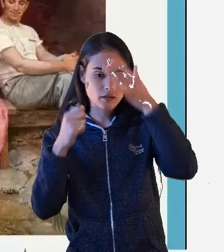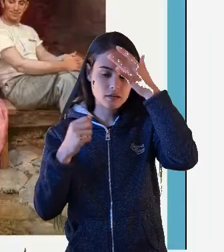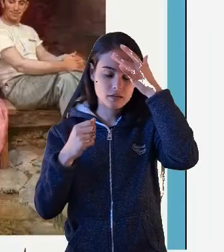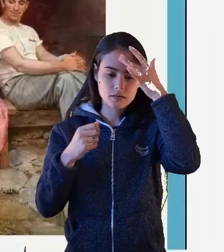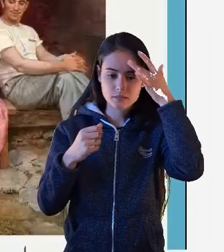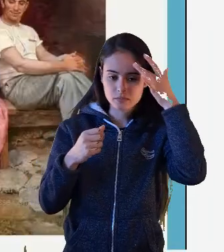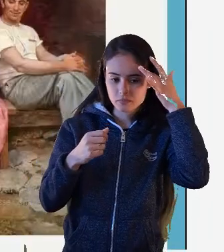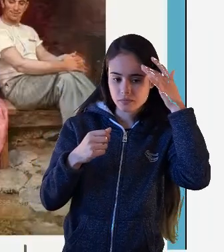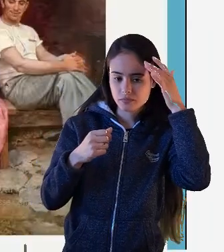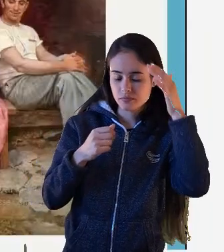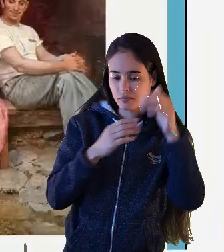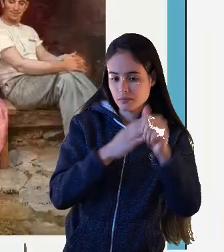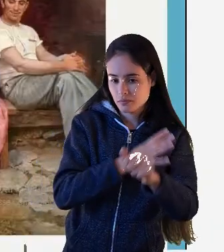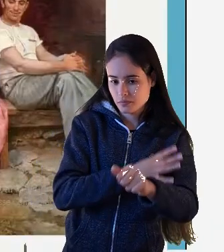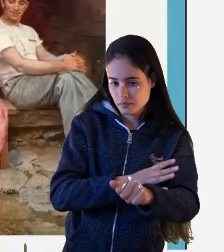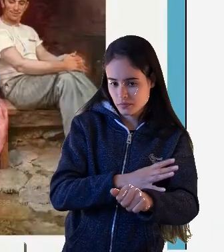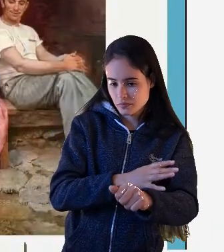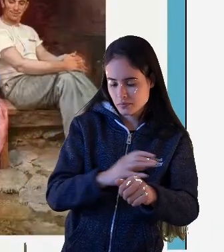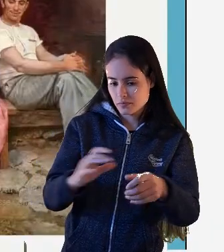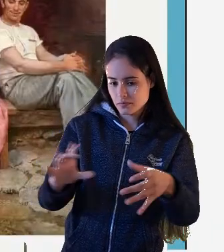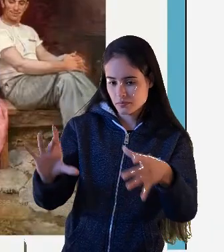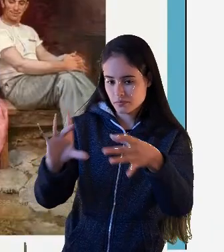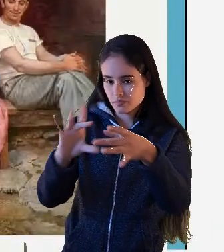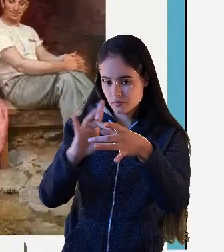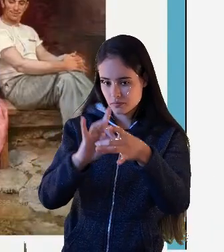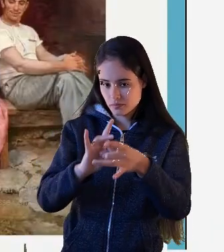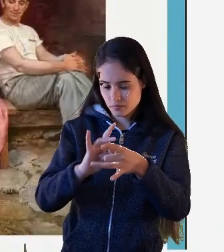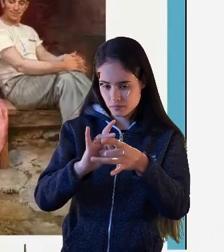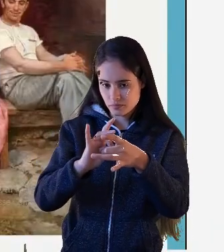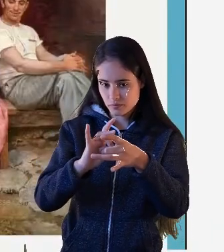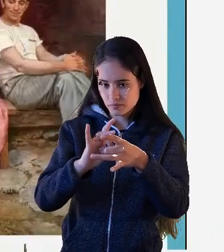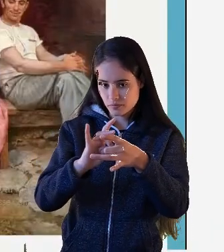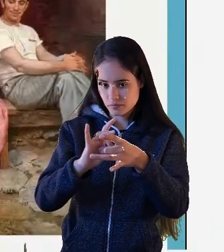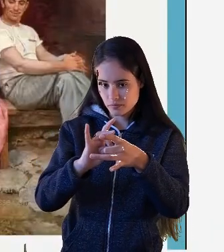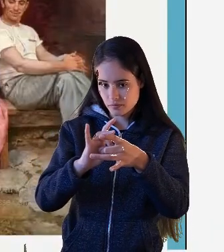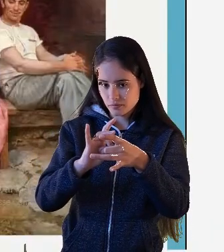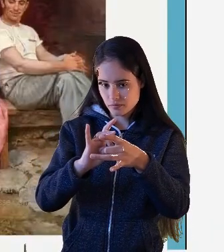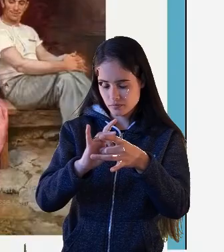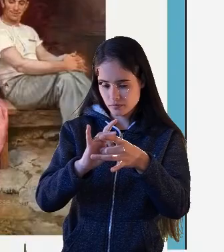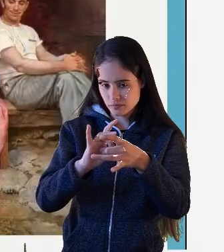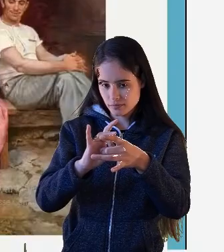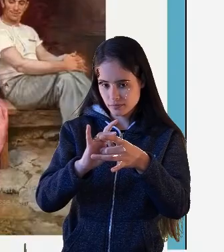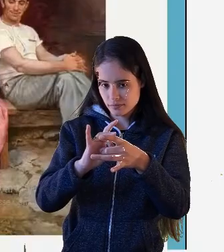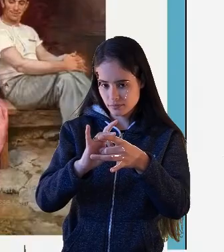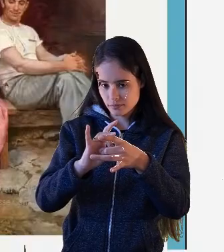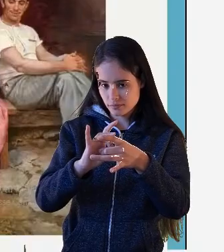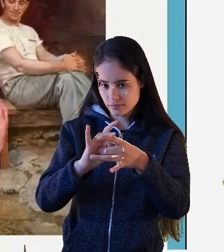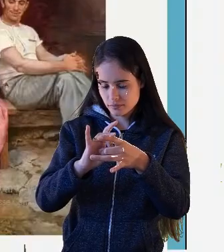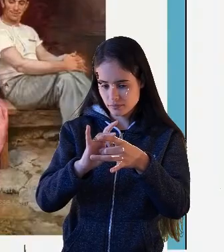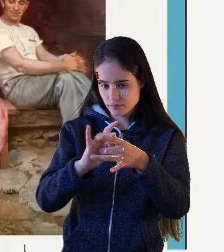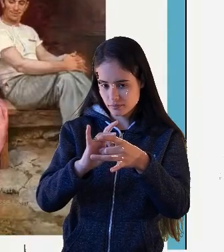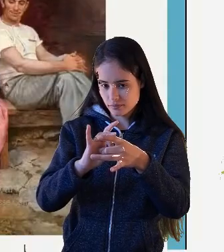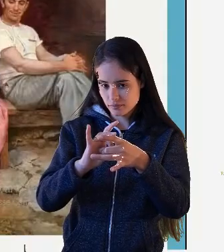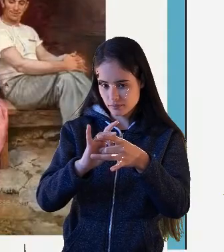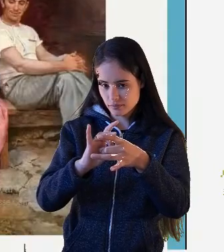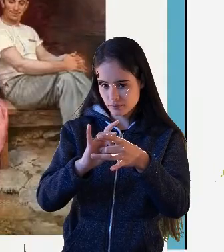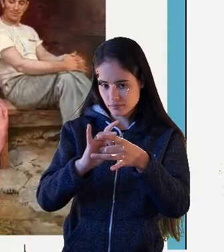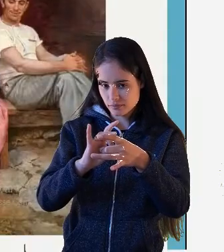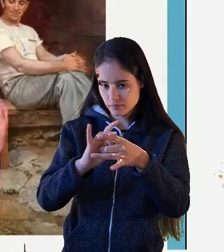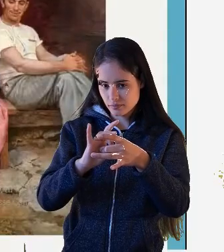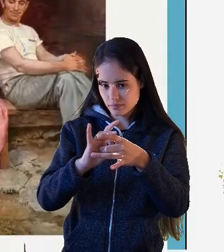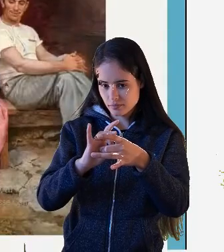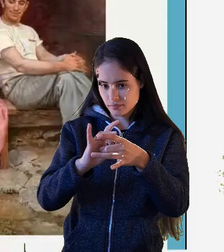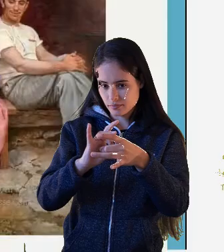um bebê branco, né, e o pai do bebê ao lado, né, agradecendo, levantando a mão para o céu, né, que a criança